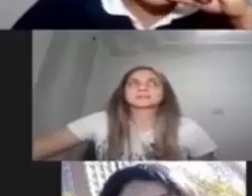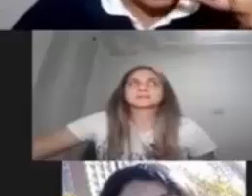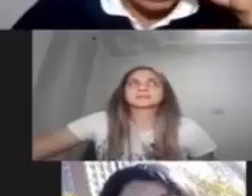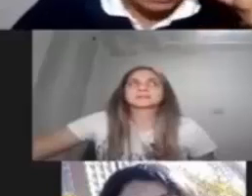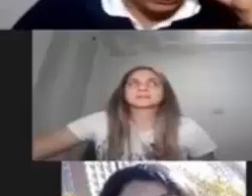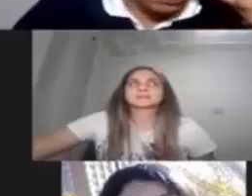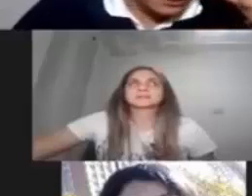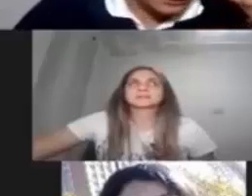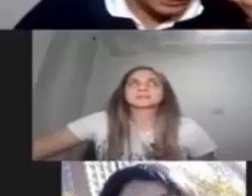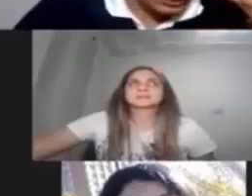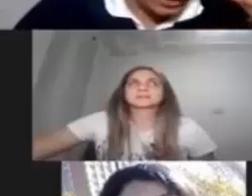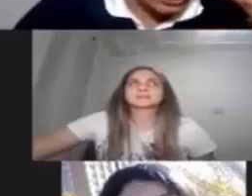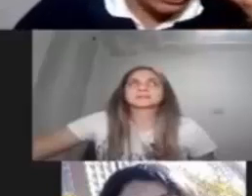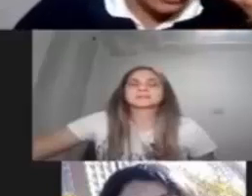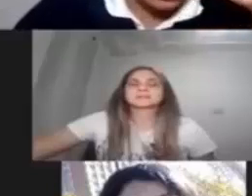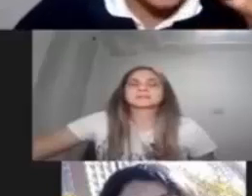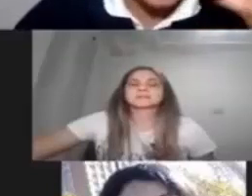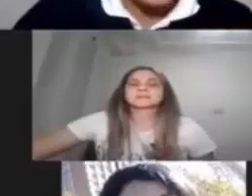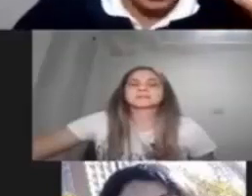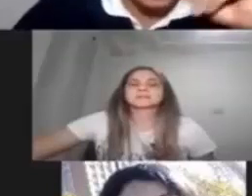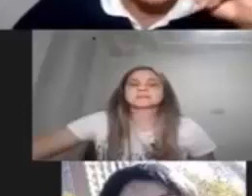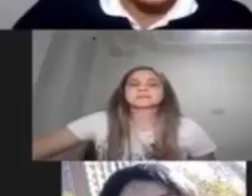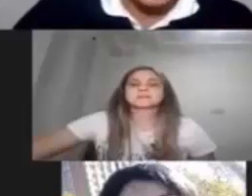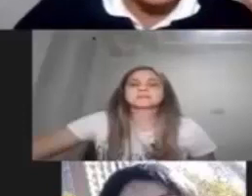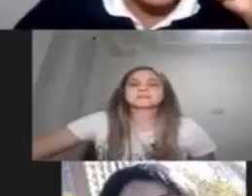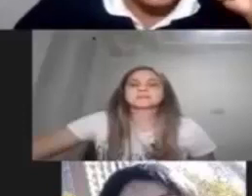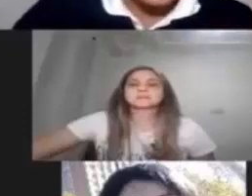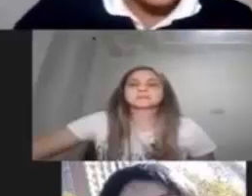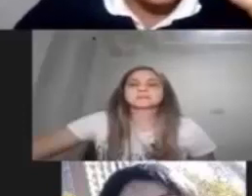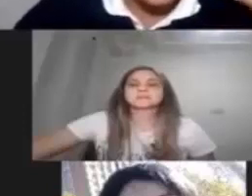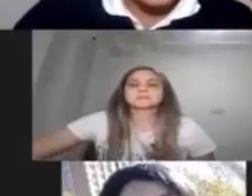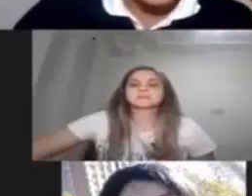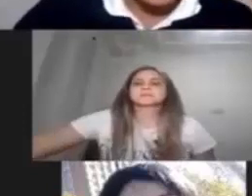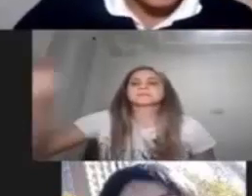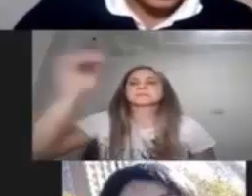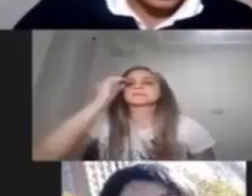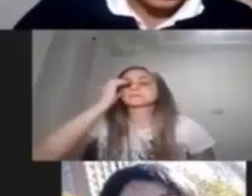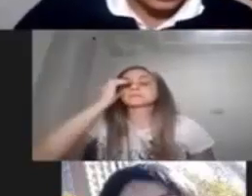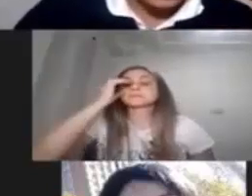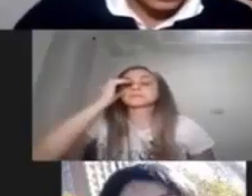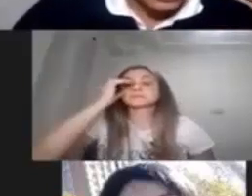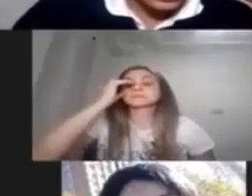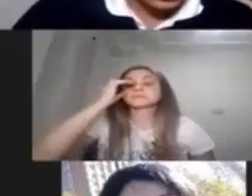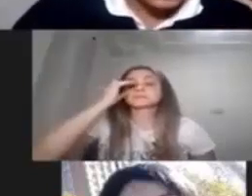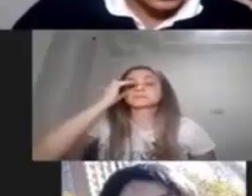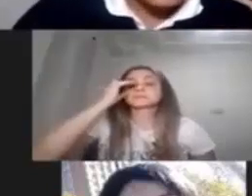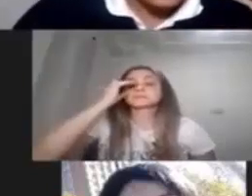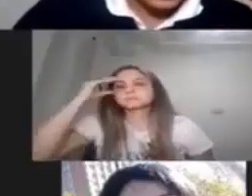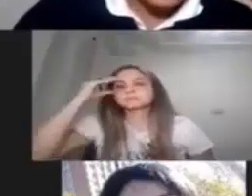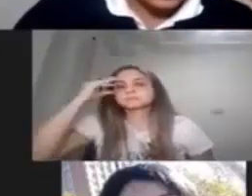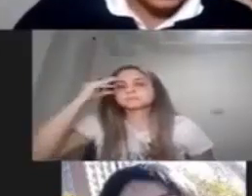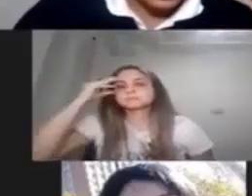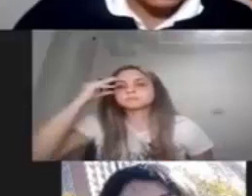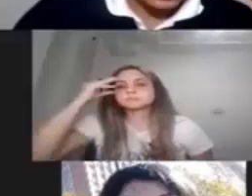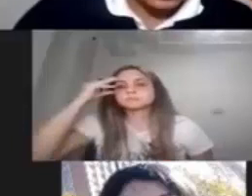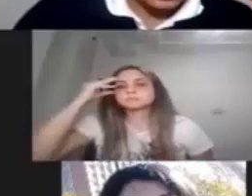Glorificação é na sétima trombeta. Ninguém no Hades está glorificado. Ninguém no Hades está glorificado. Né? Digo dele voltar